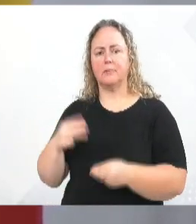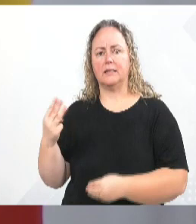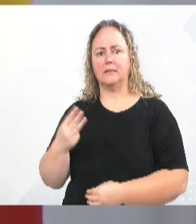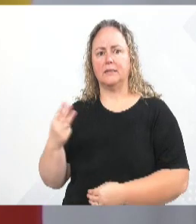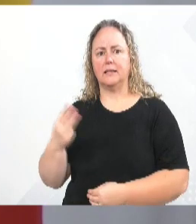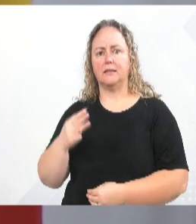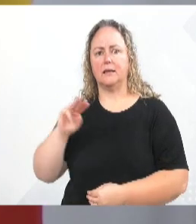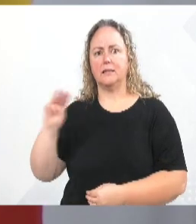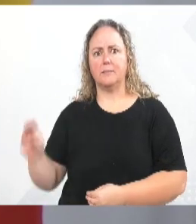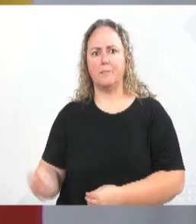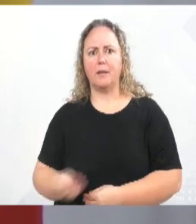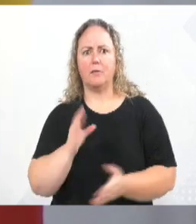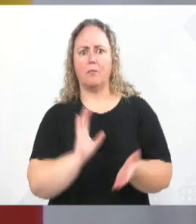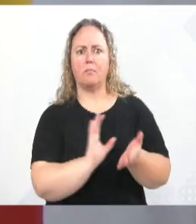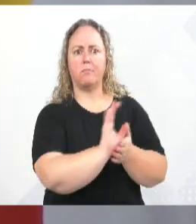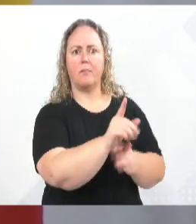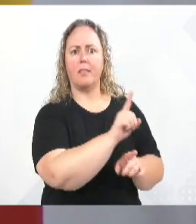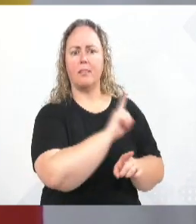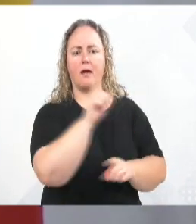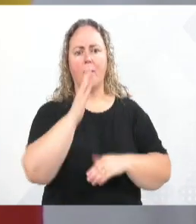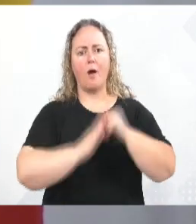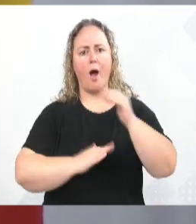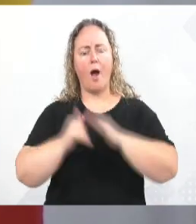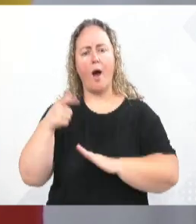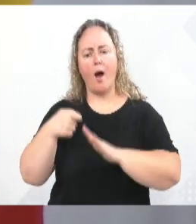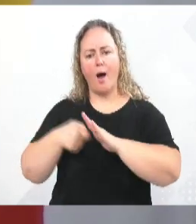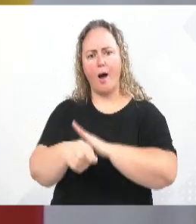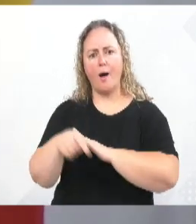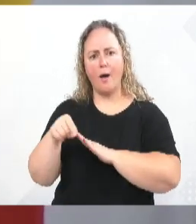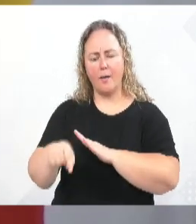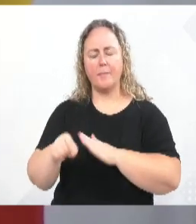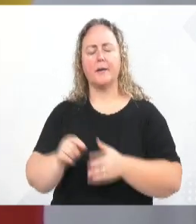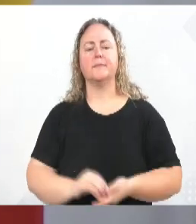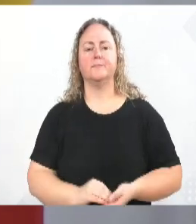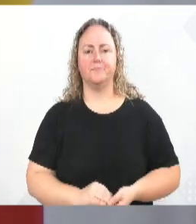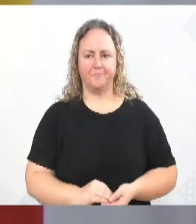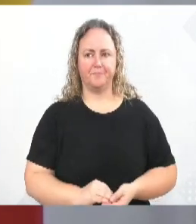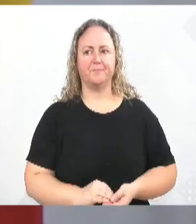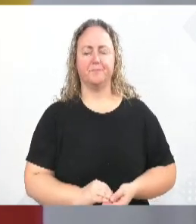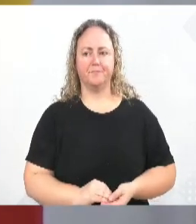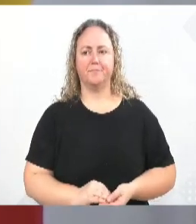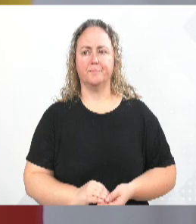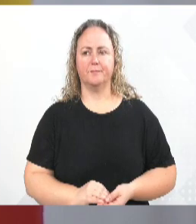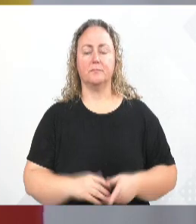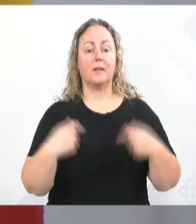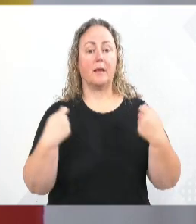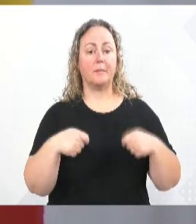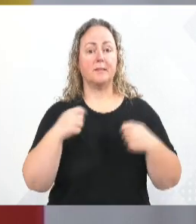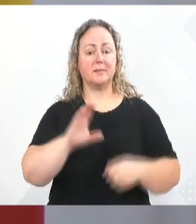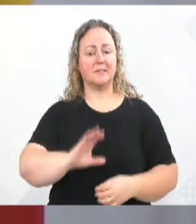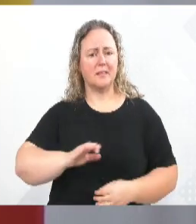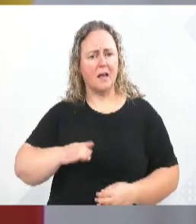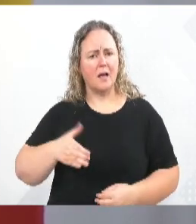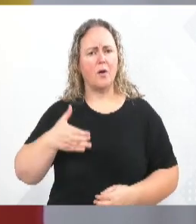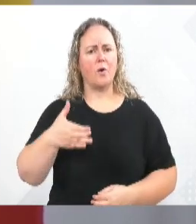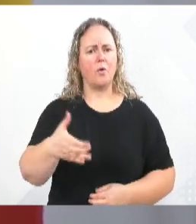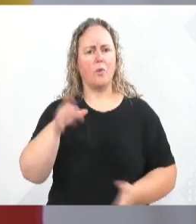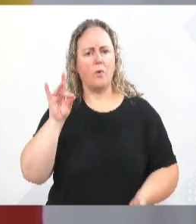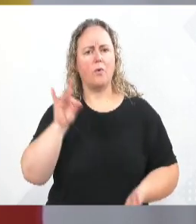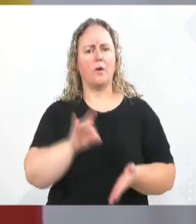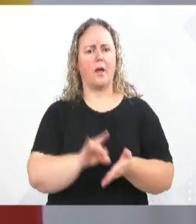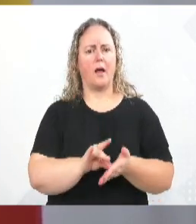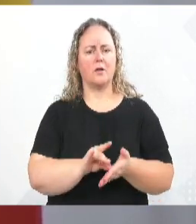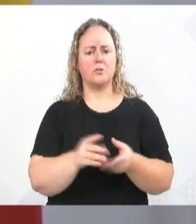que estão indo para a Blumob. A primeira questão que eu pontuo é ter coragem para voltar a ofertar linhas